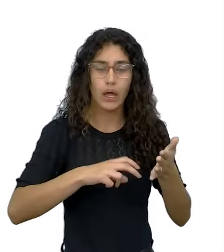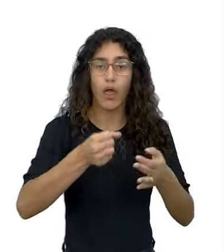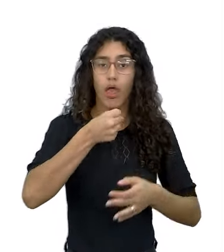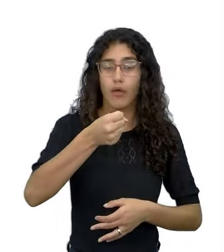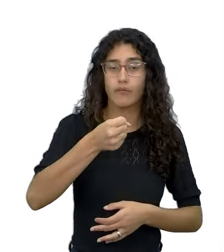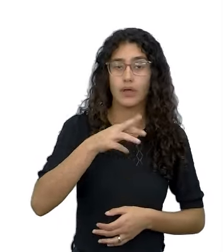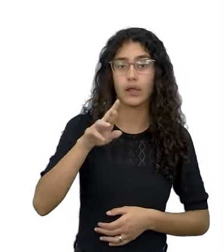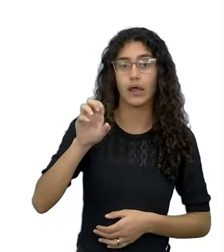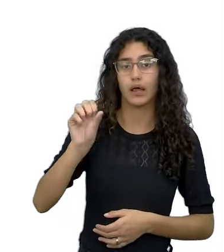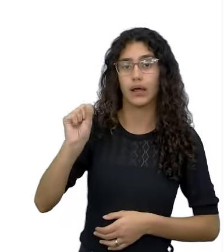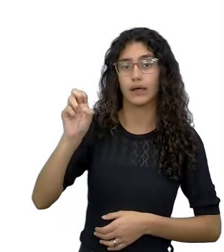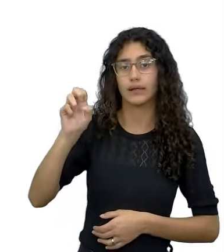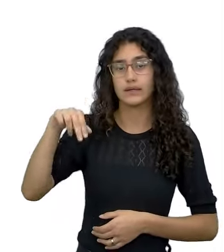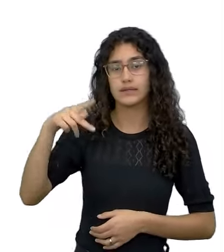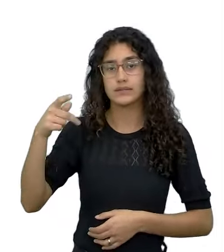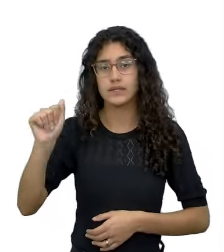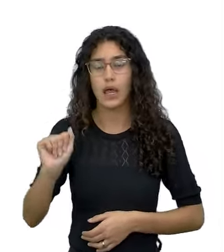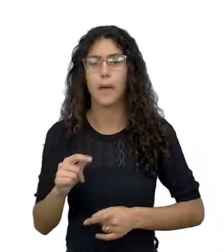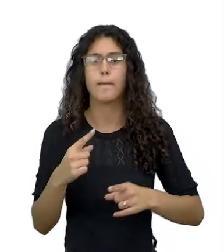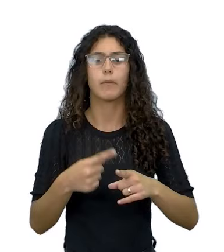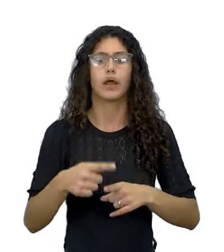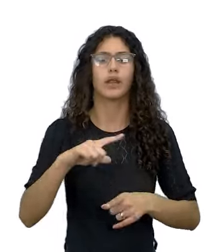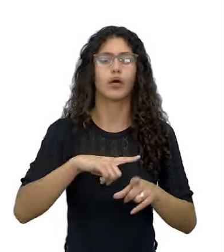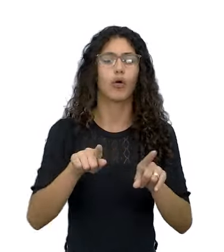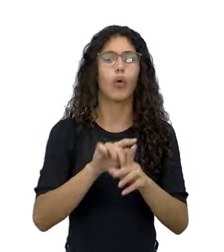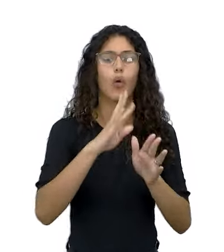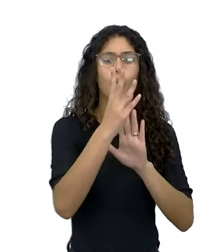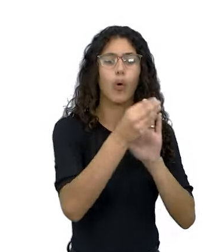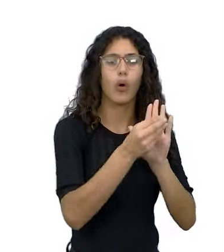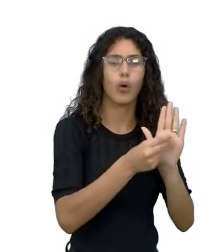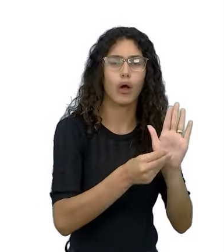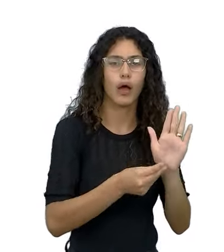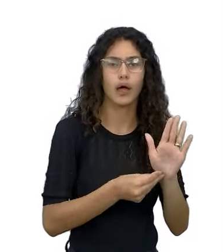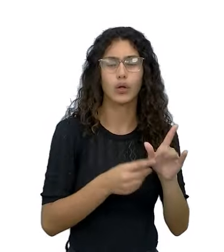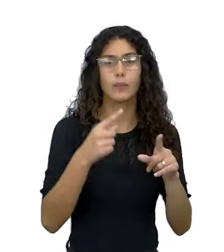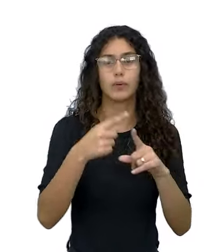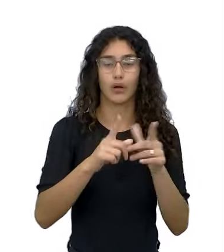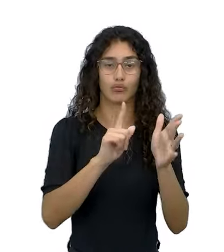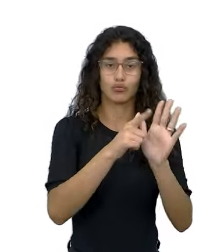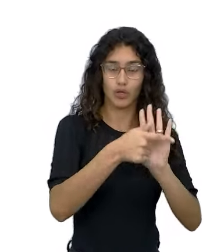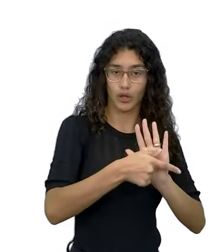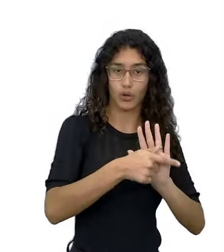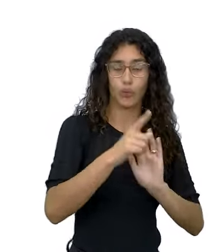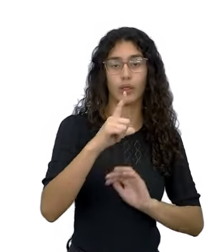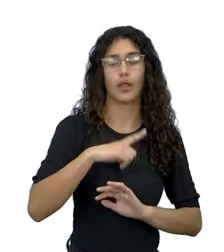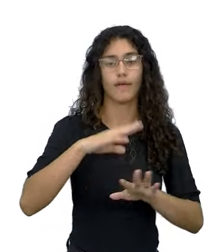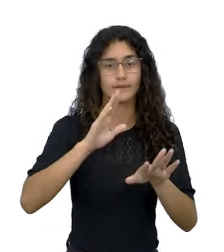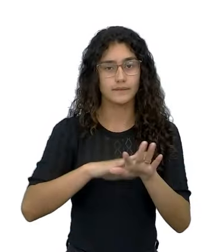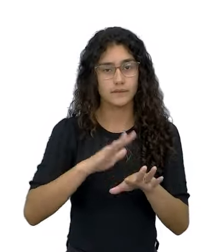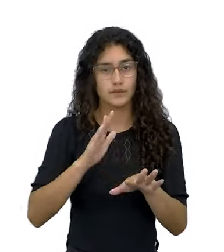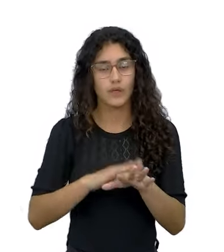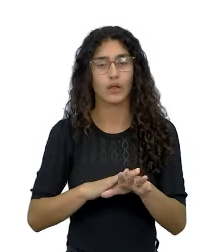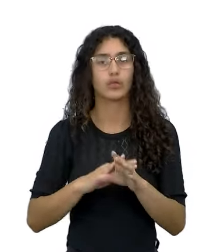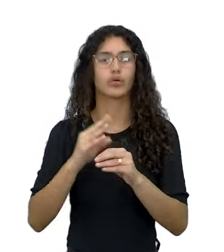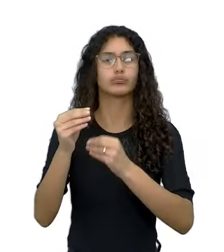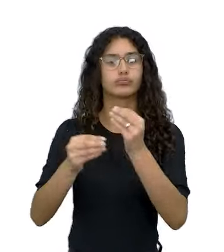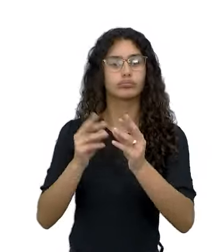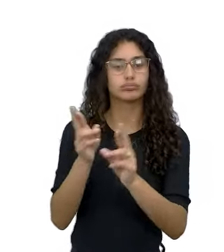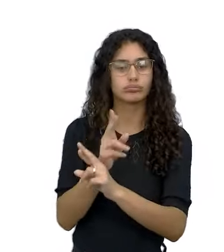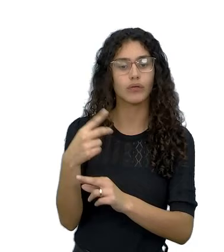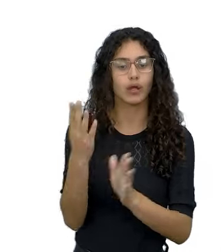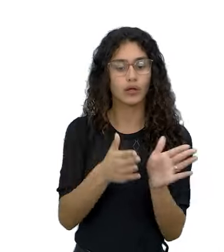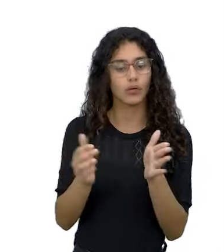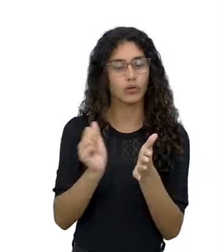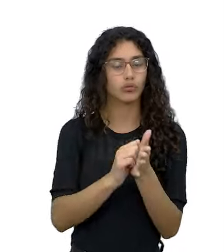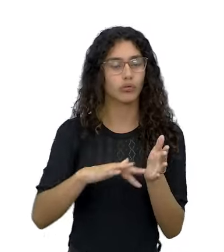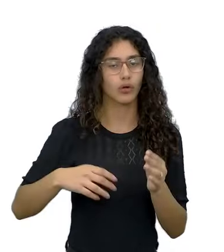e resenha? Por que são esses gêneros que estão colocados aqui? Porque são esses gêneros que são trabalhados e desenvolvidos aqui na nossa